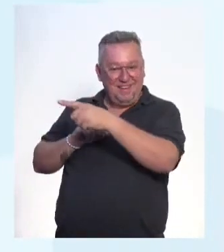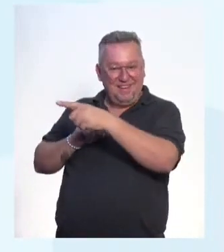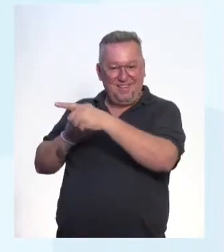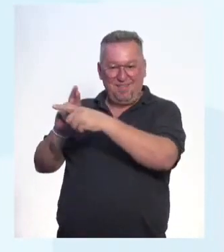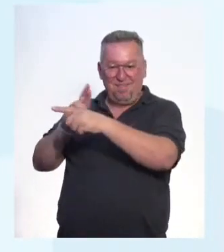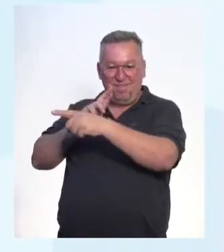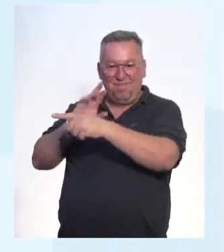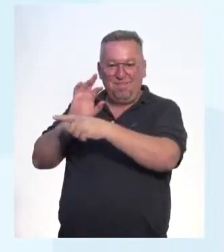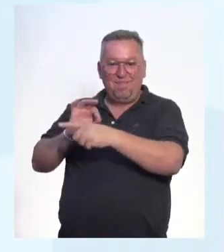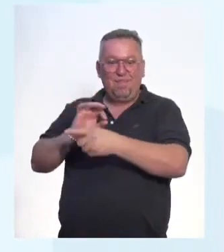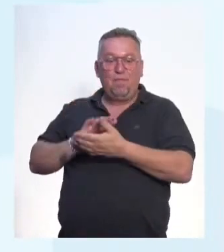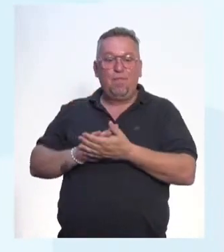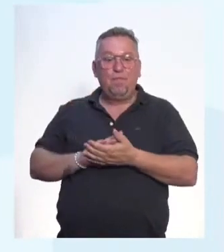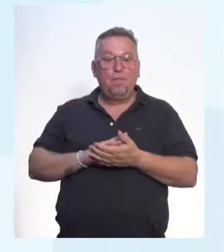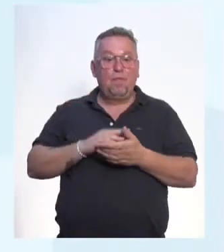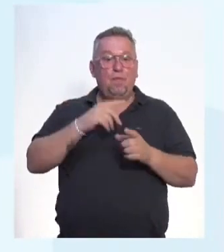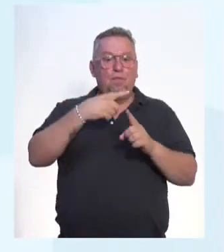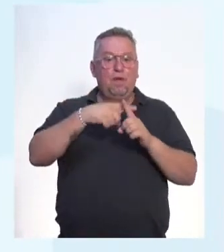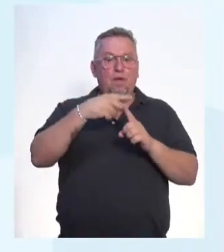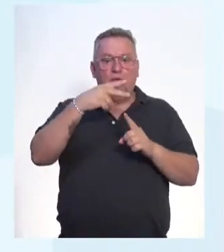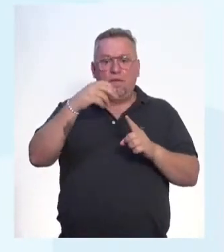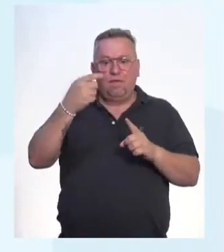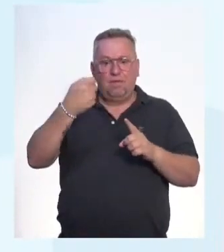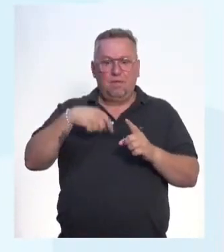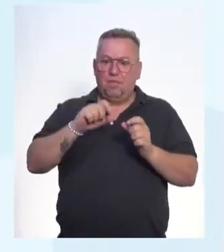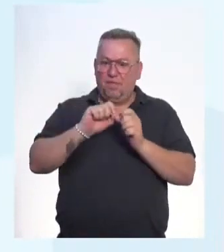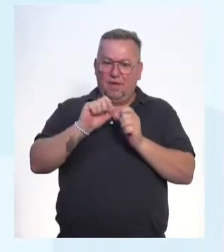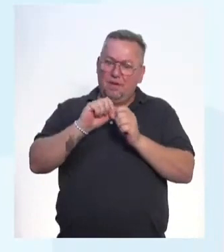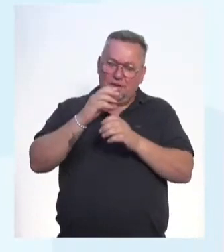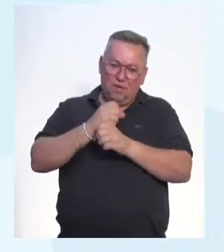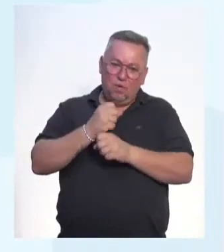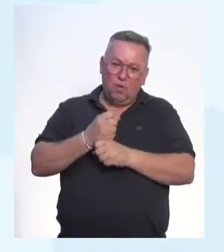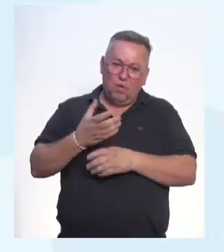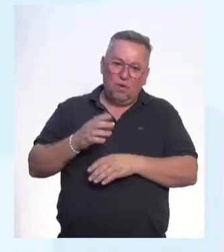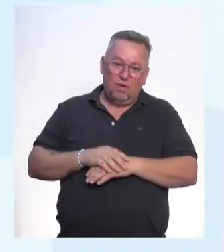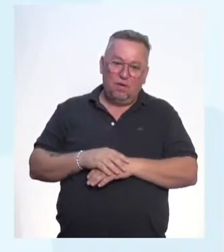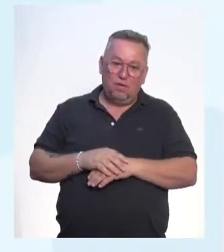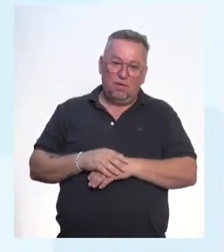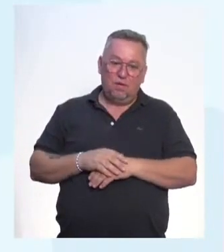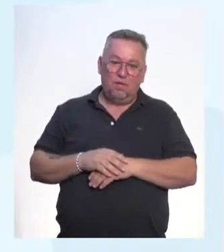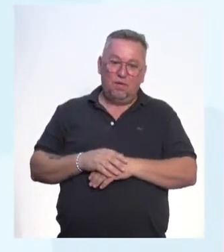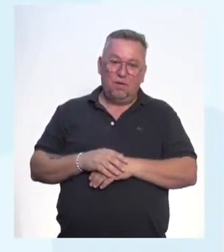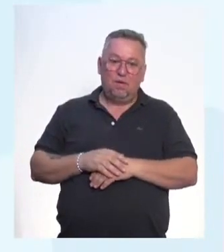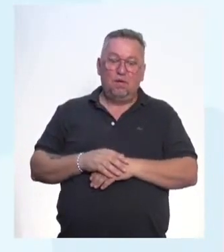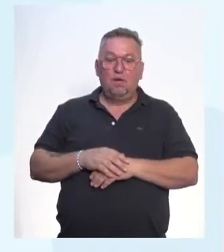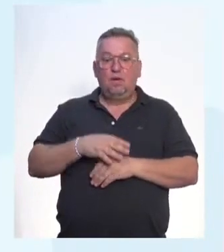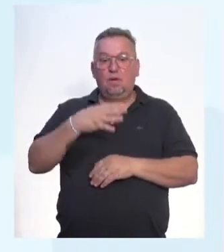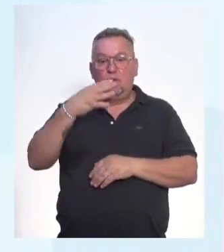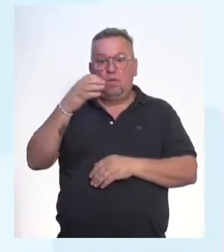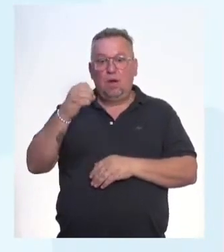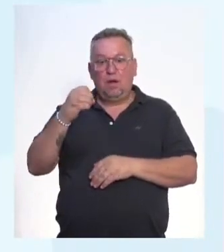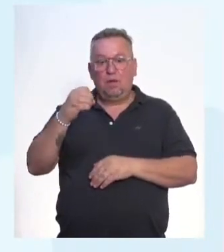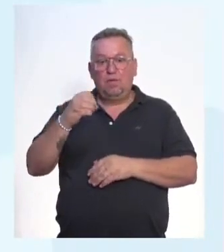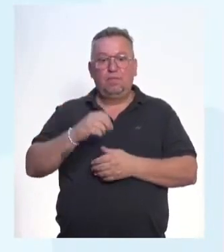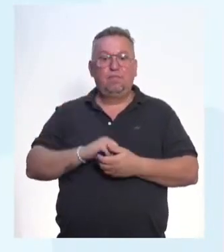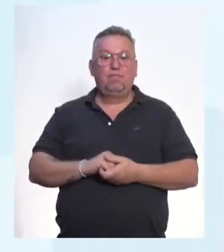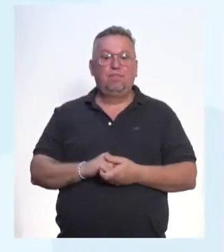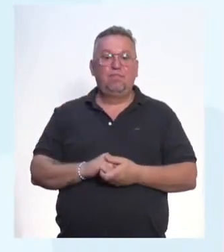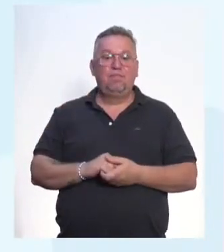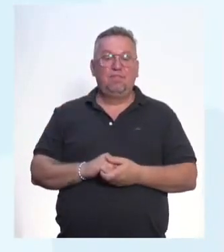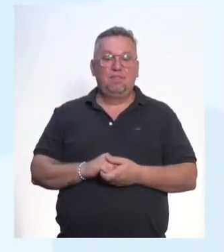225. Agora, 20 eu nem preciso armar a conta, né? Porque 2 vezes 2 é 4, com 2